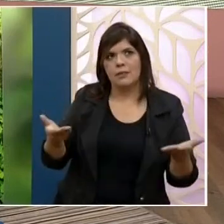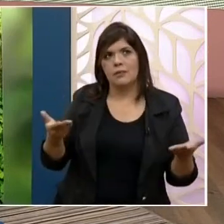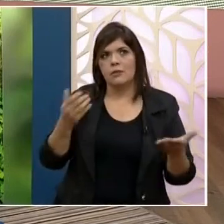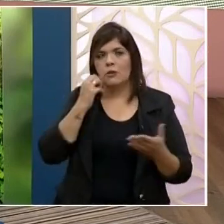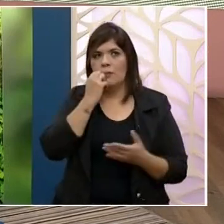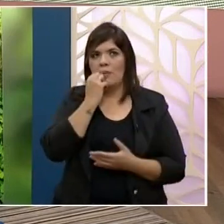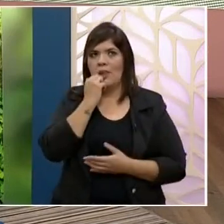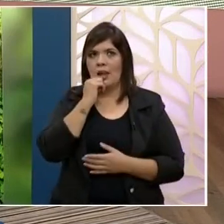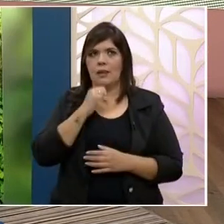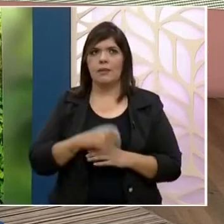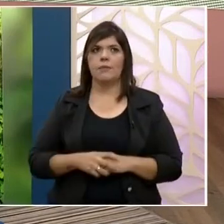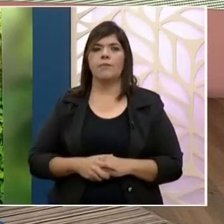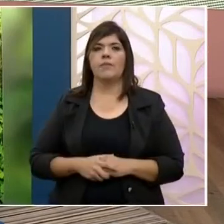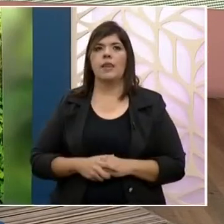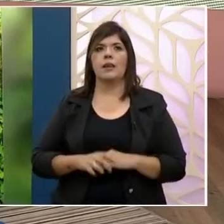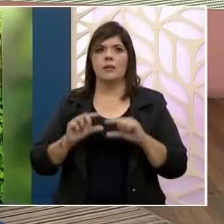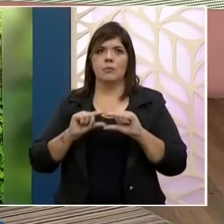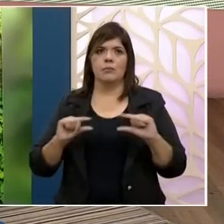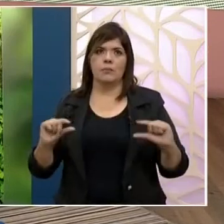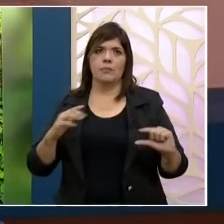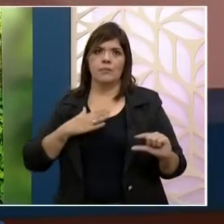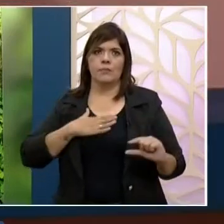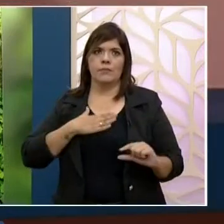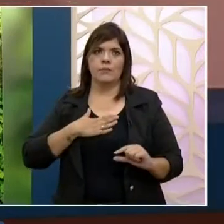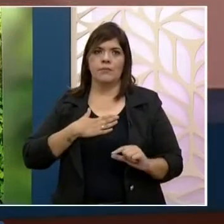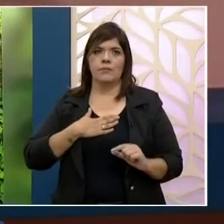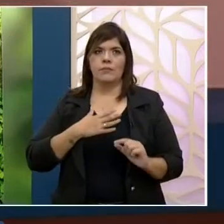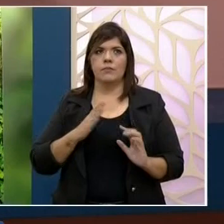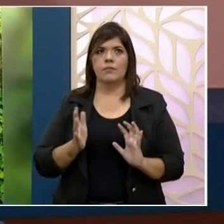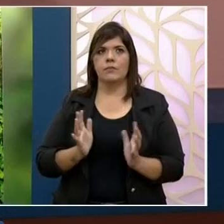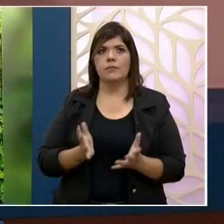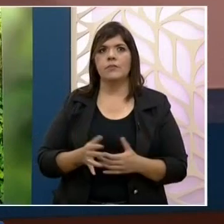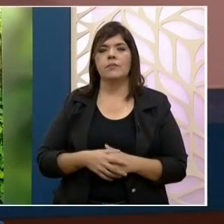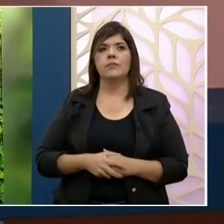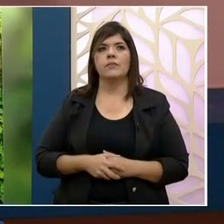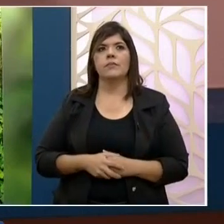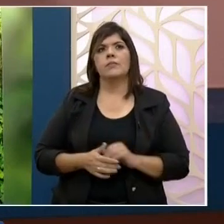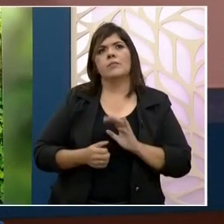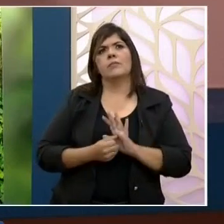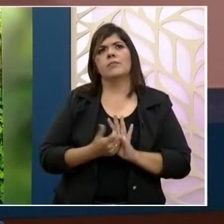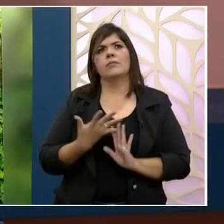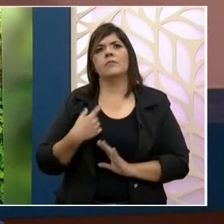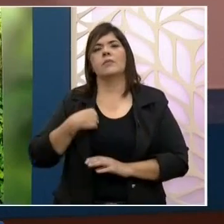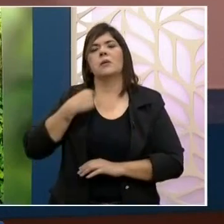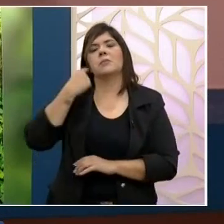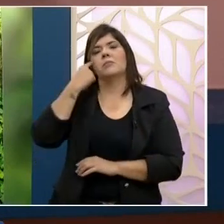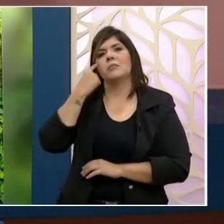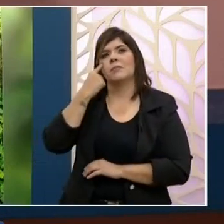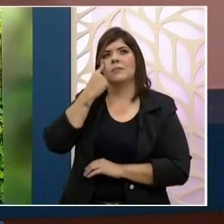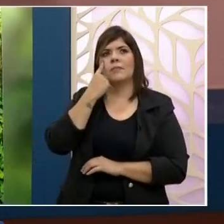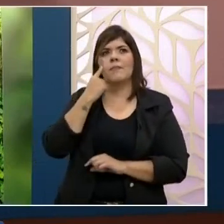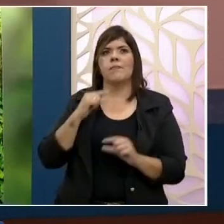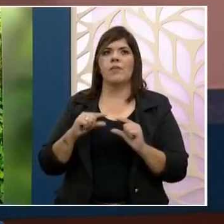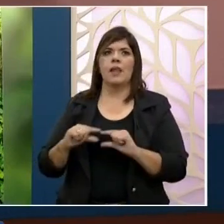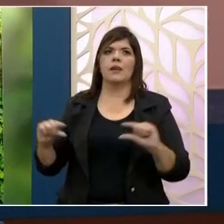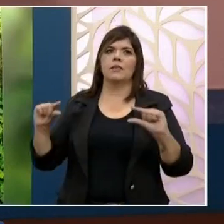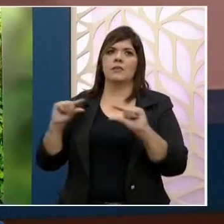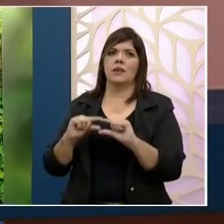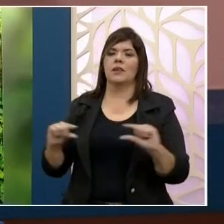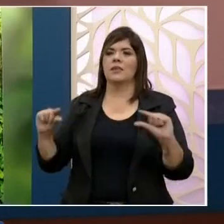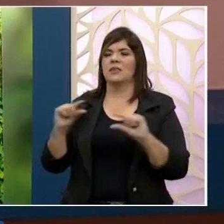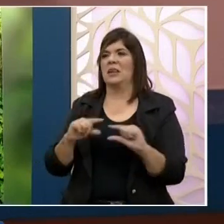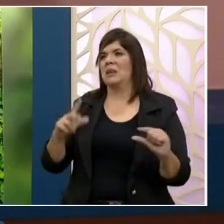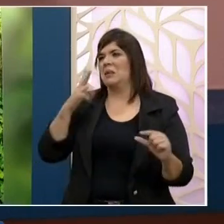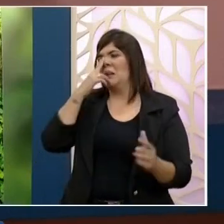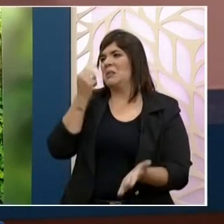tá? Muito bacana, que é uma frase minha também. Mas muitas vezes a gente fala assim, que tem algumas frases que elas são clichês,